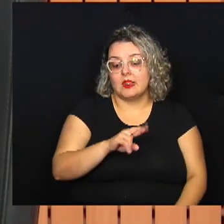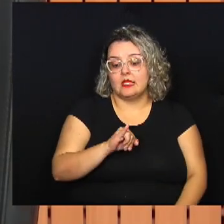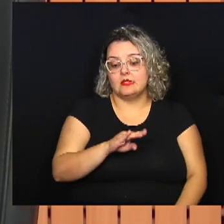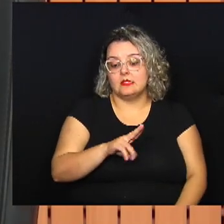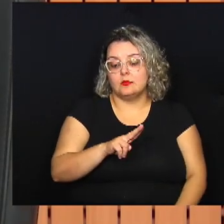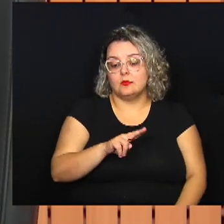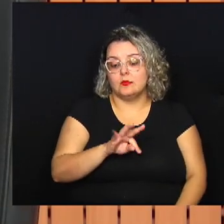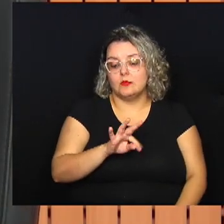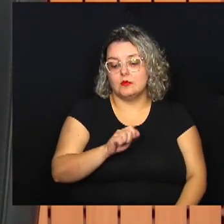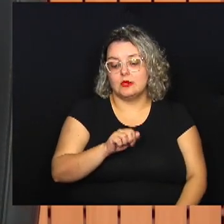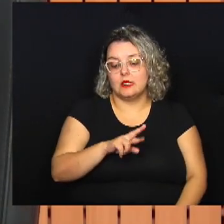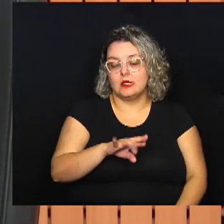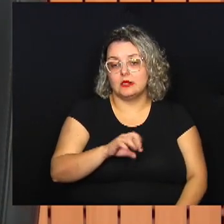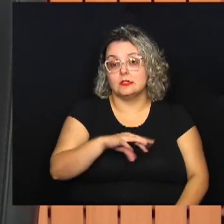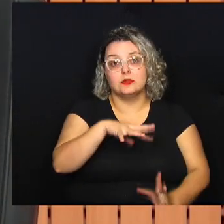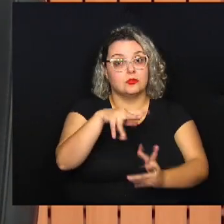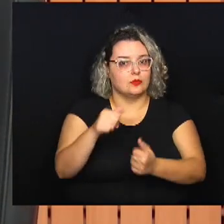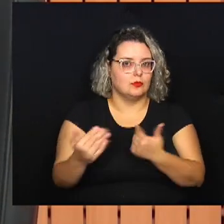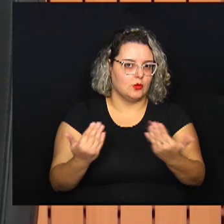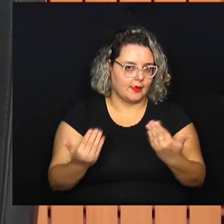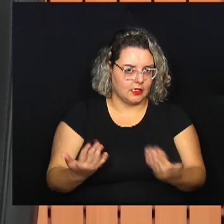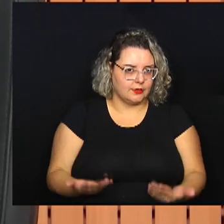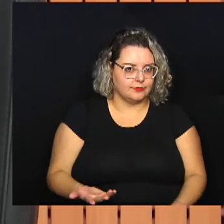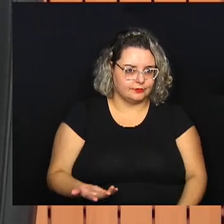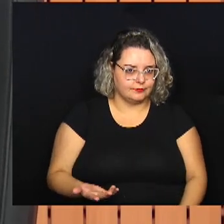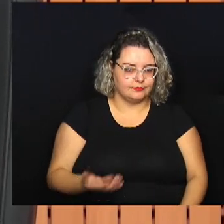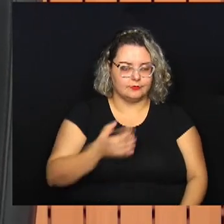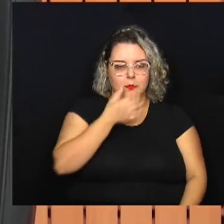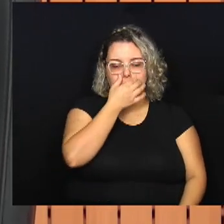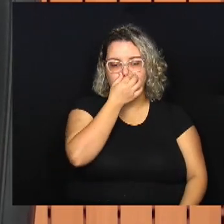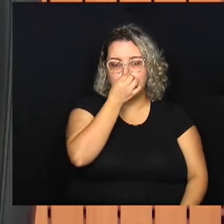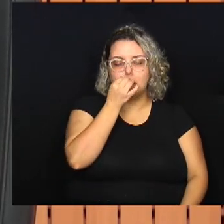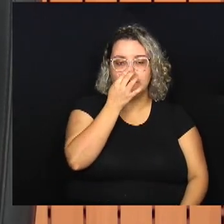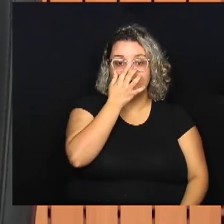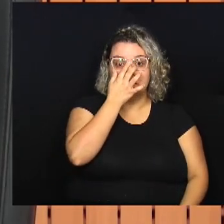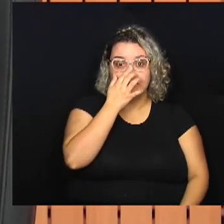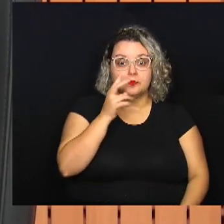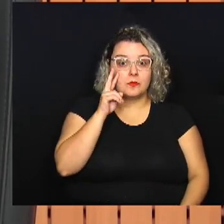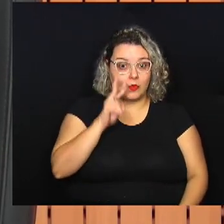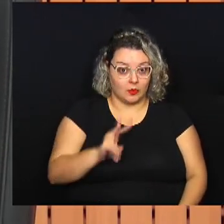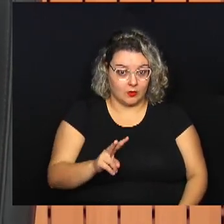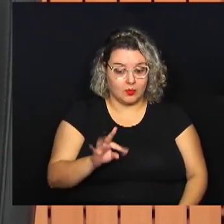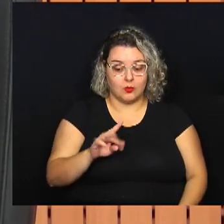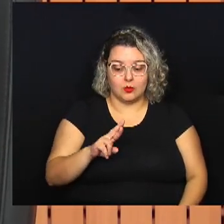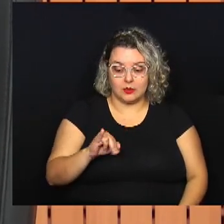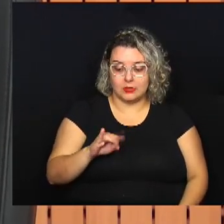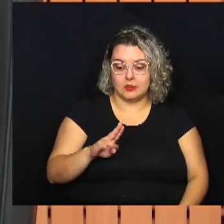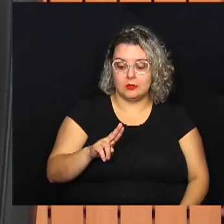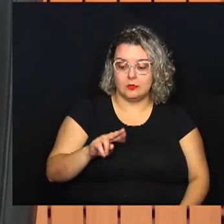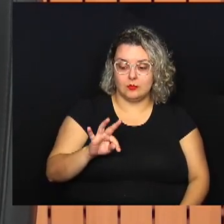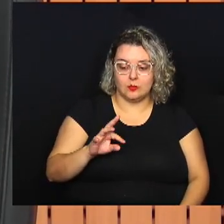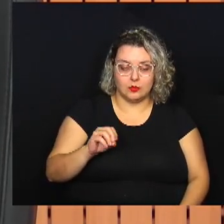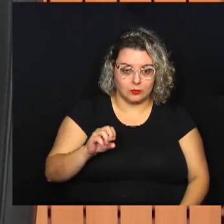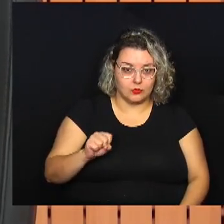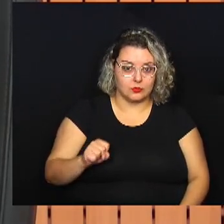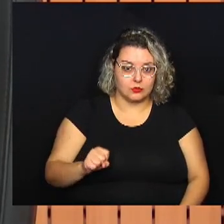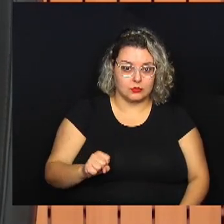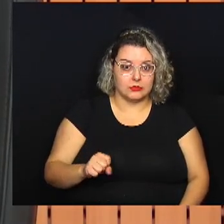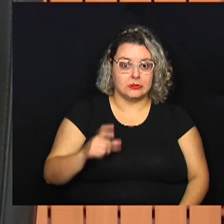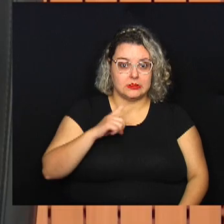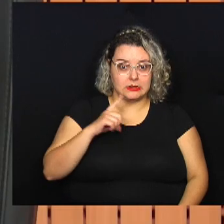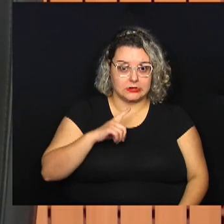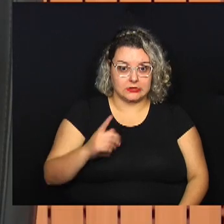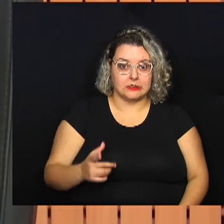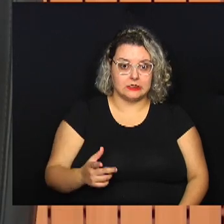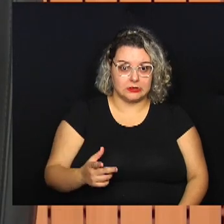mundo, né? E quando você vai olhar quais são os tributos que mais geram demandas judiciais, são